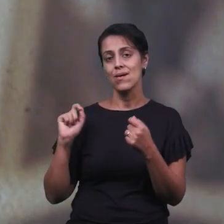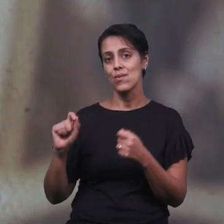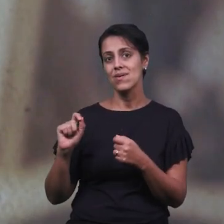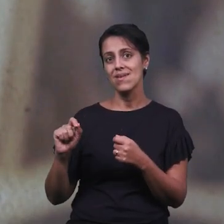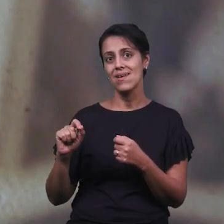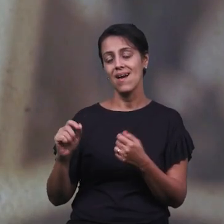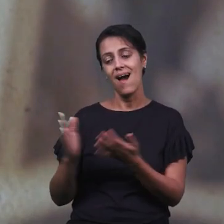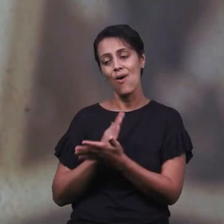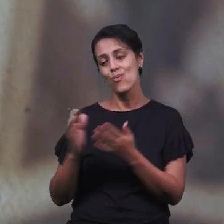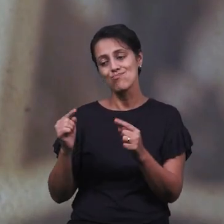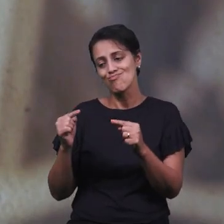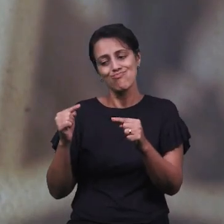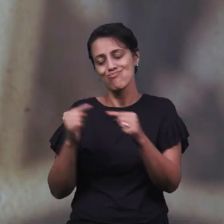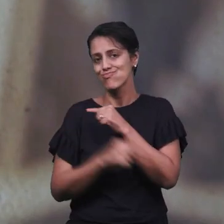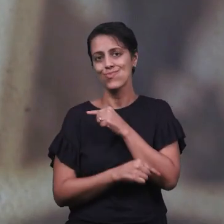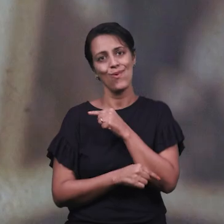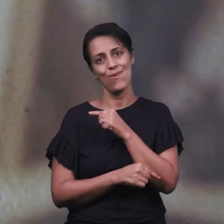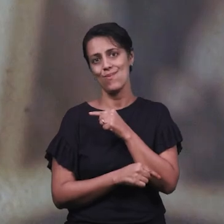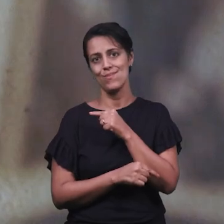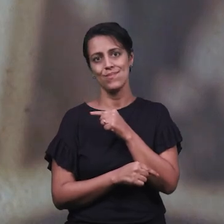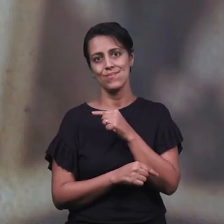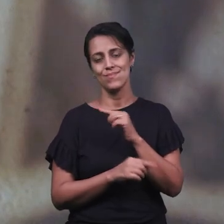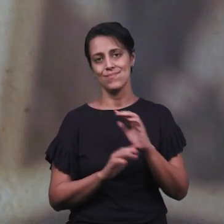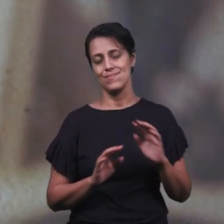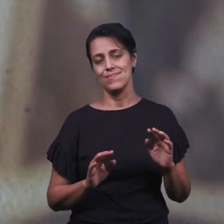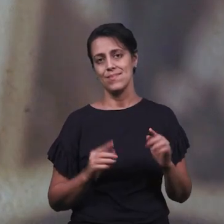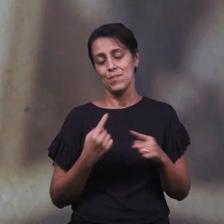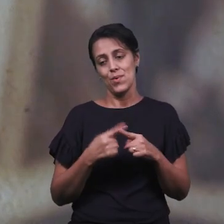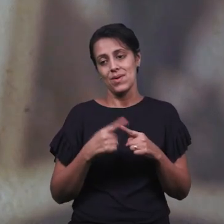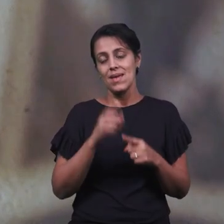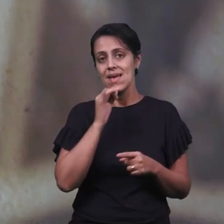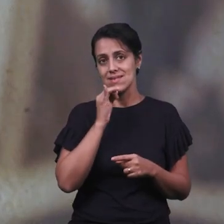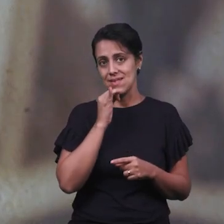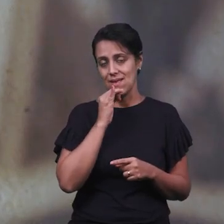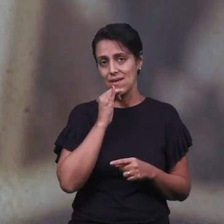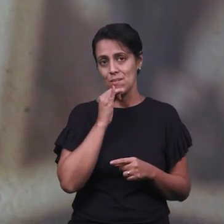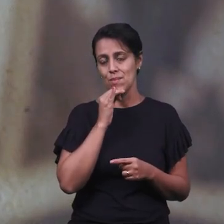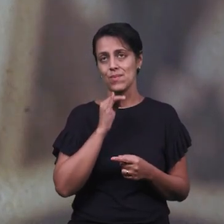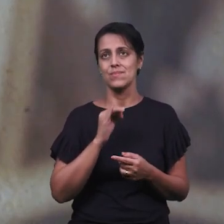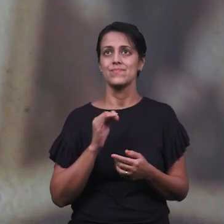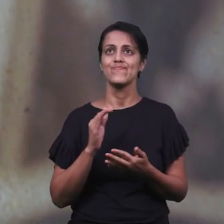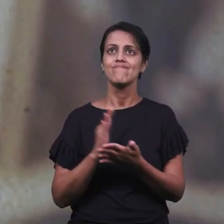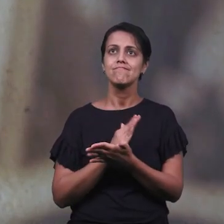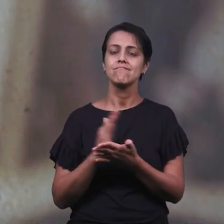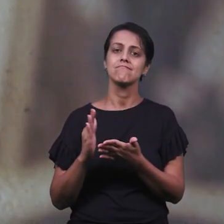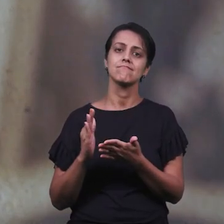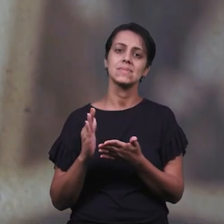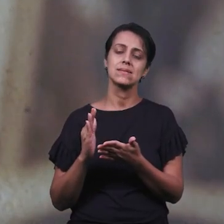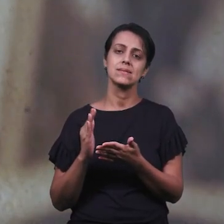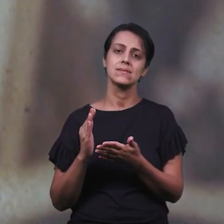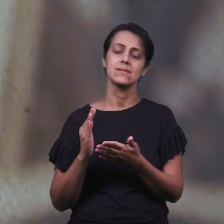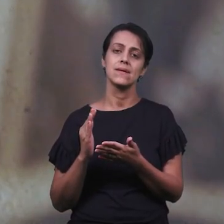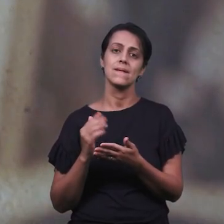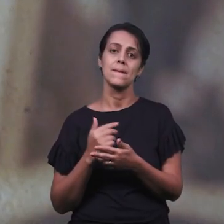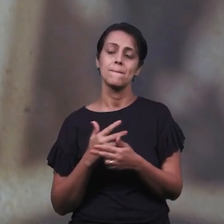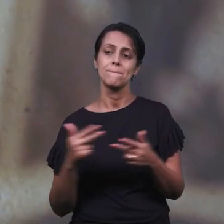resolução de conflito. Porque, por exemplo, existem questões que são questões assim de